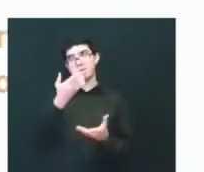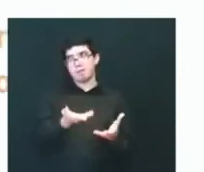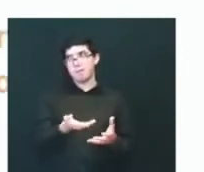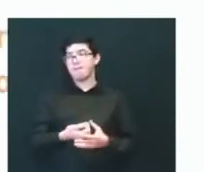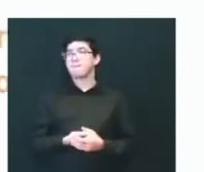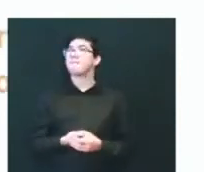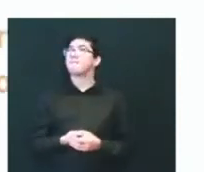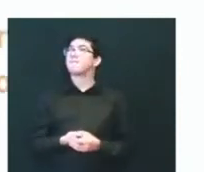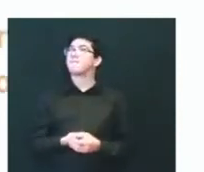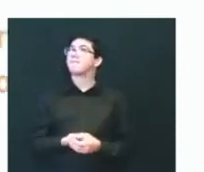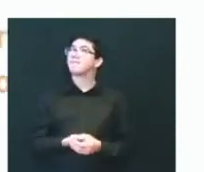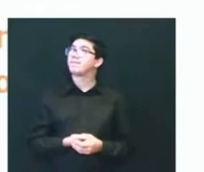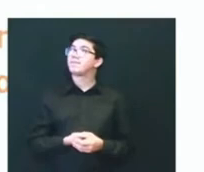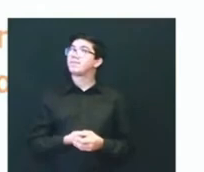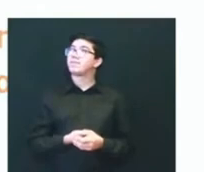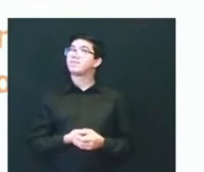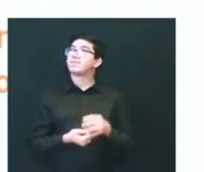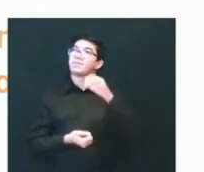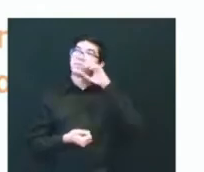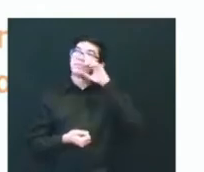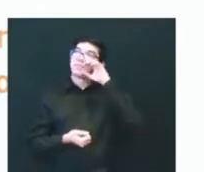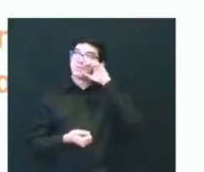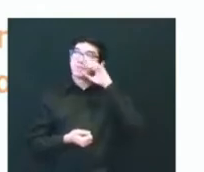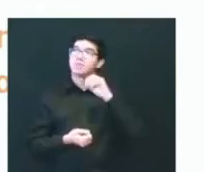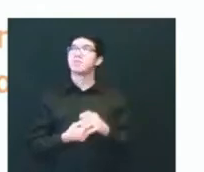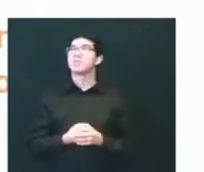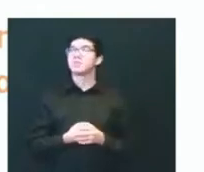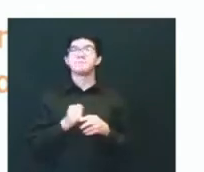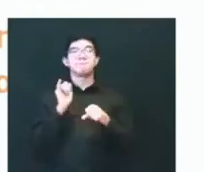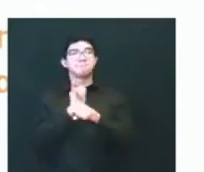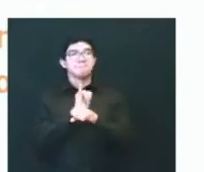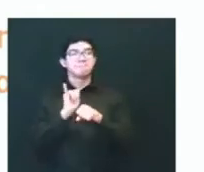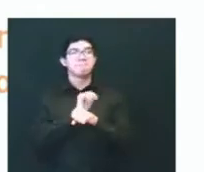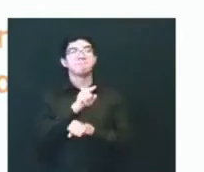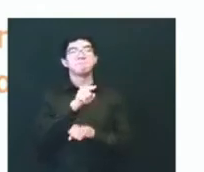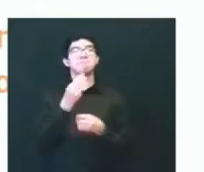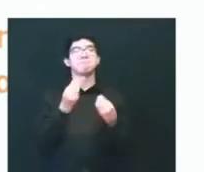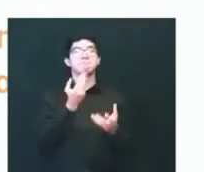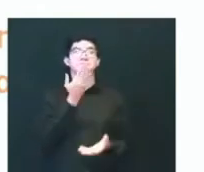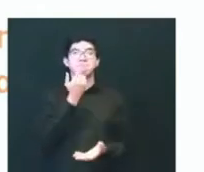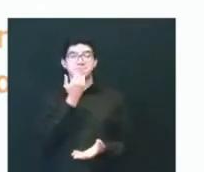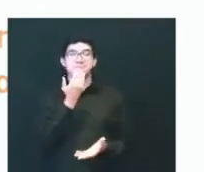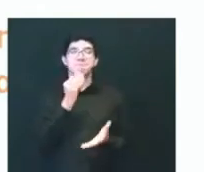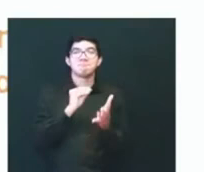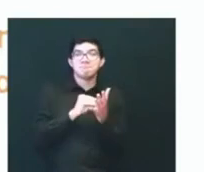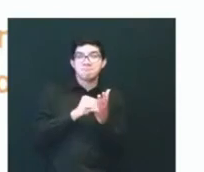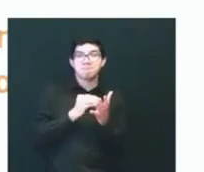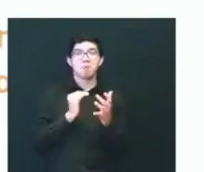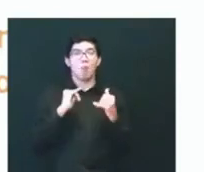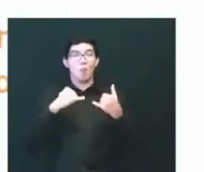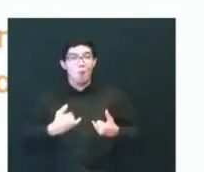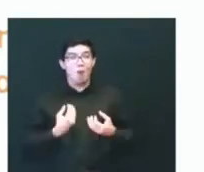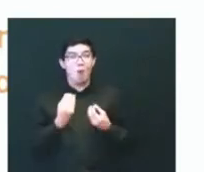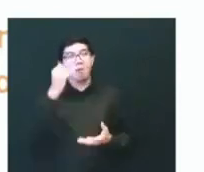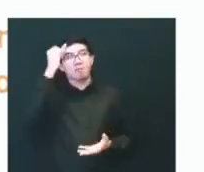A gente pode fazer algumas coisas para reverter esse apetite, essa falta de peso do paciente, garantir